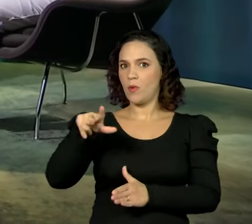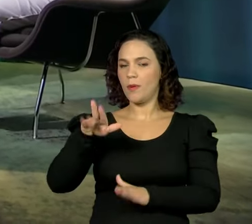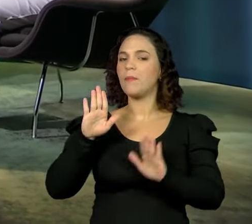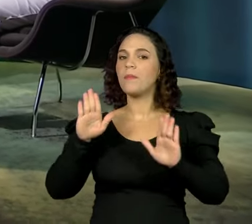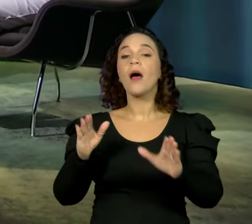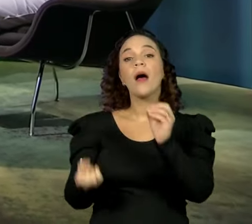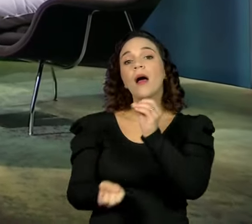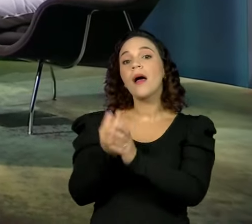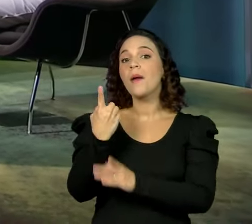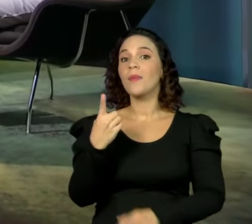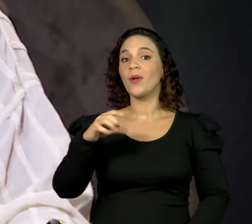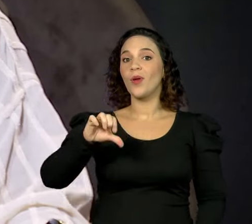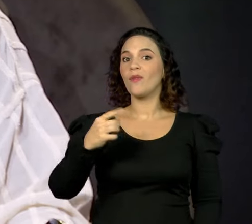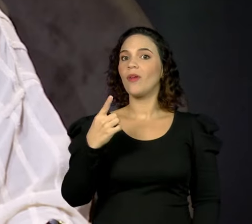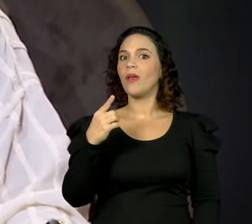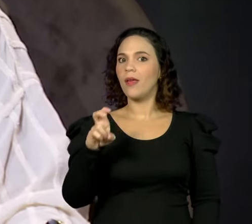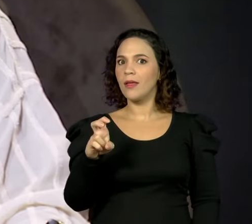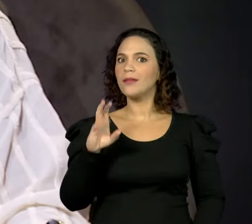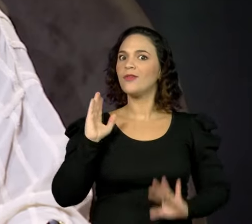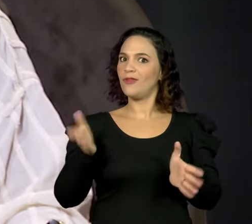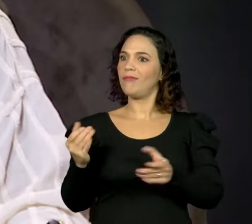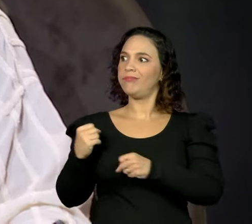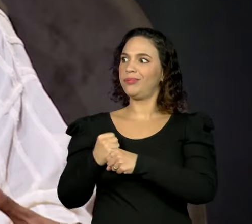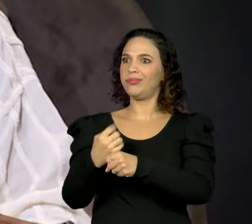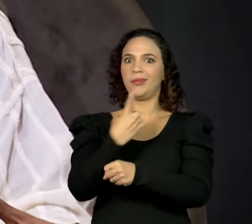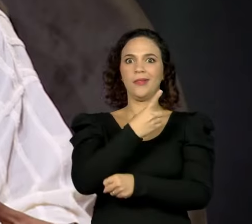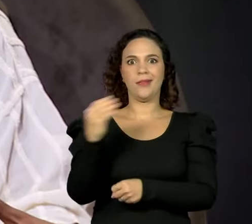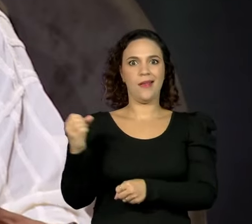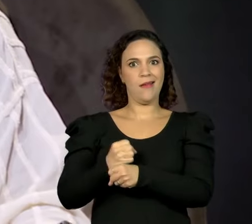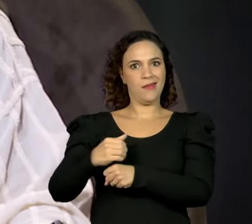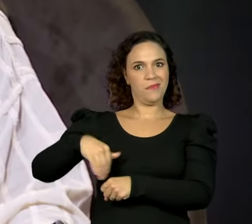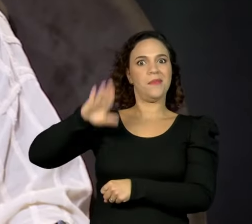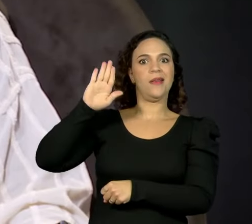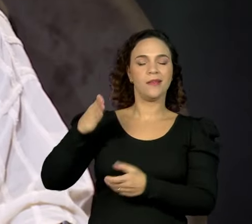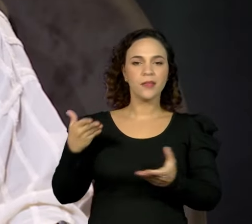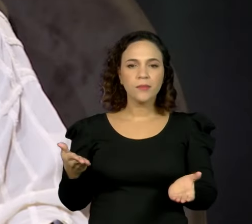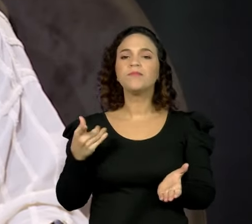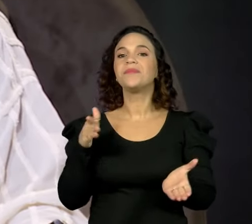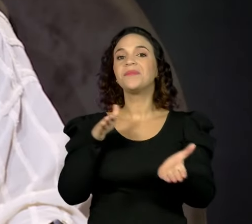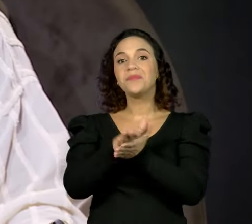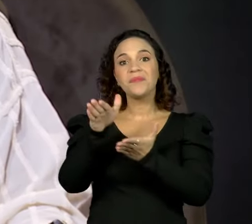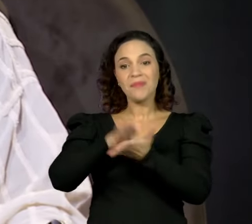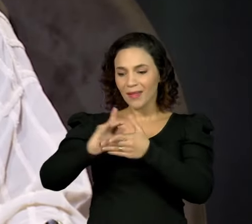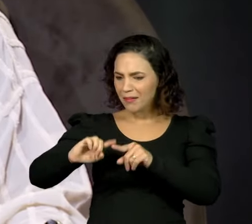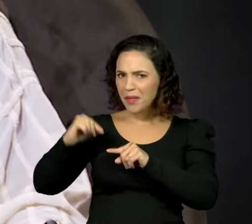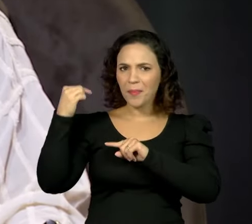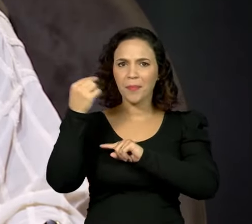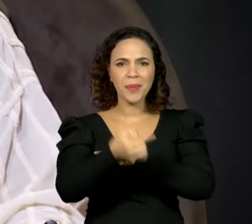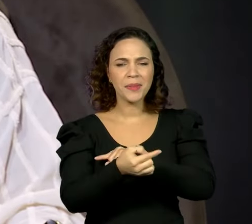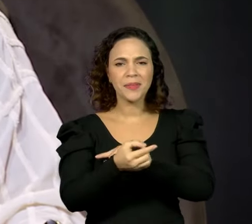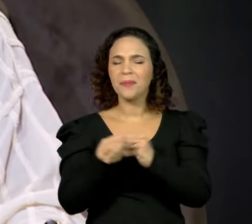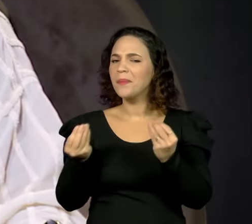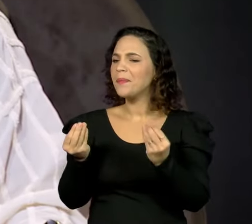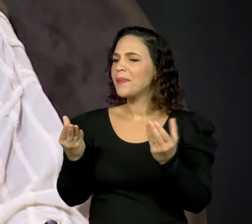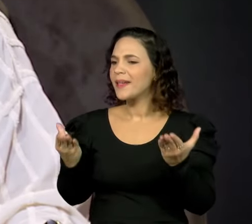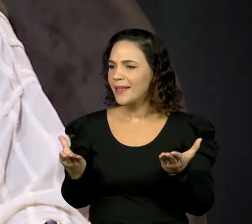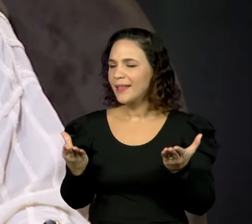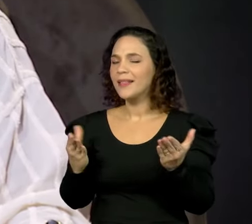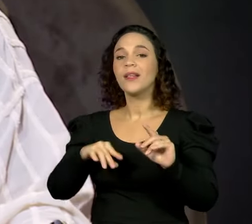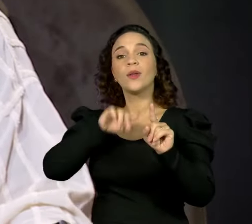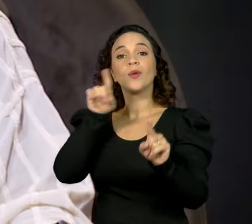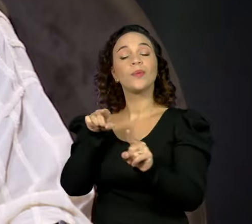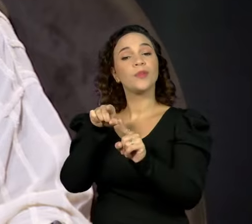ali em 1915, há mais de 100 anos. E a nossa publicação, 100 anos depois, ela busca